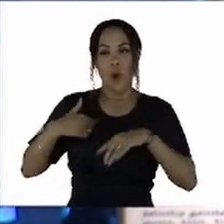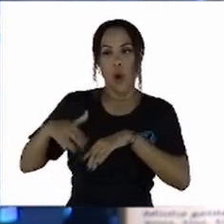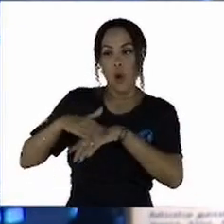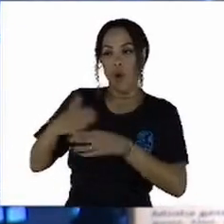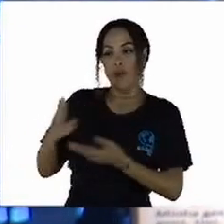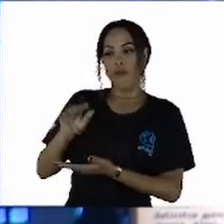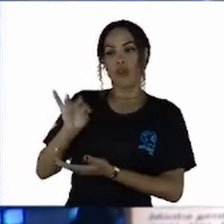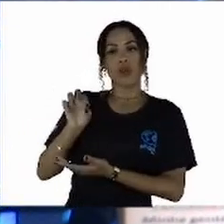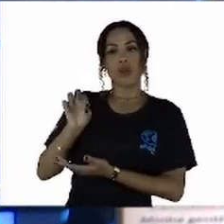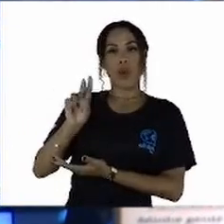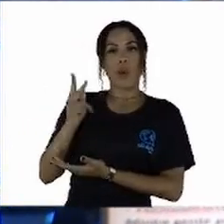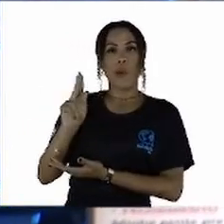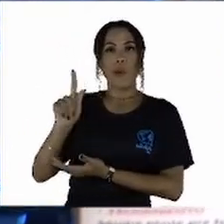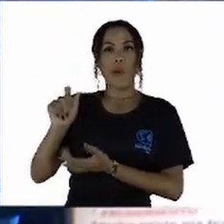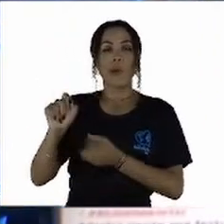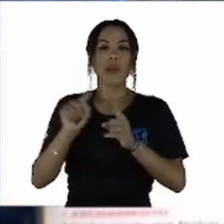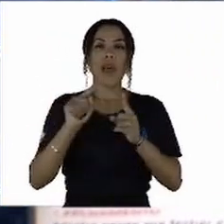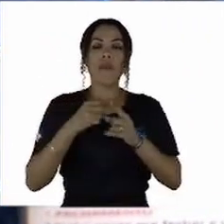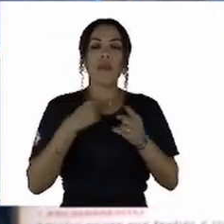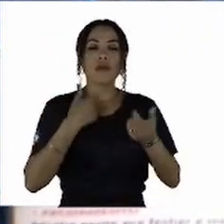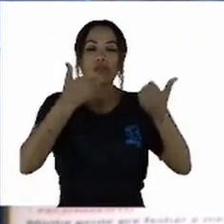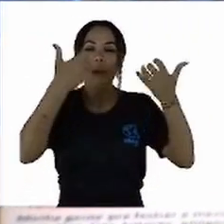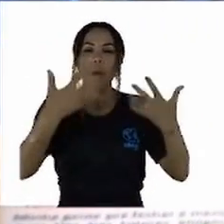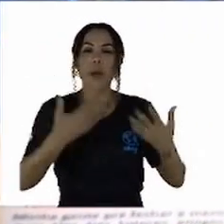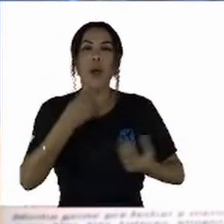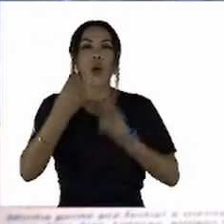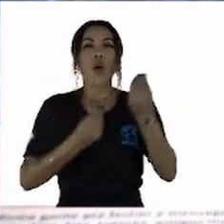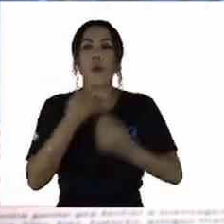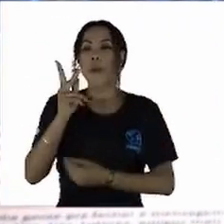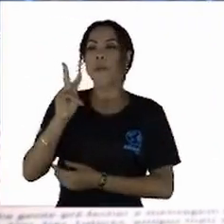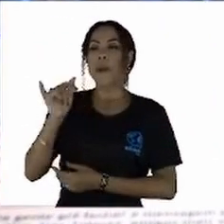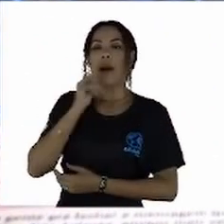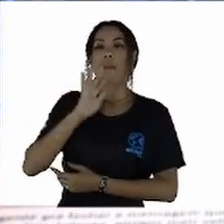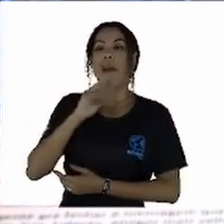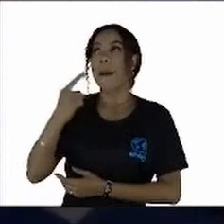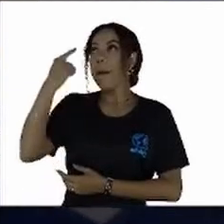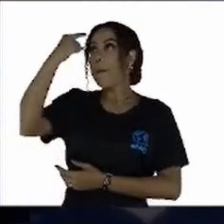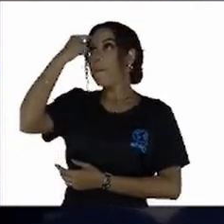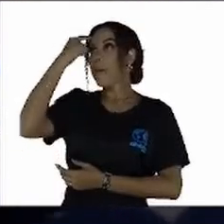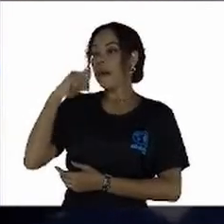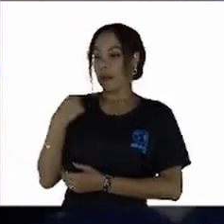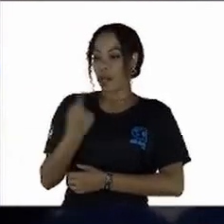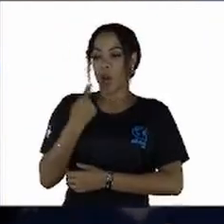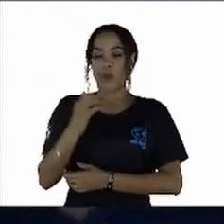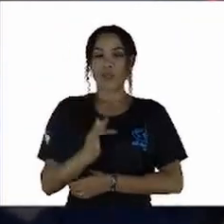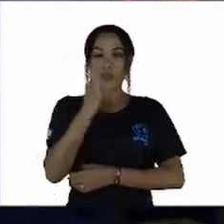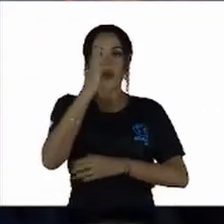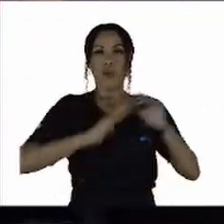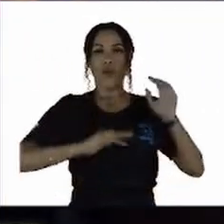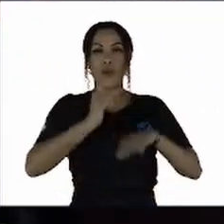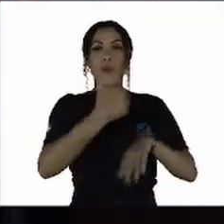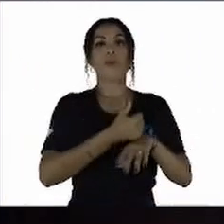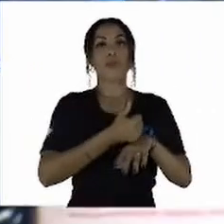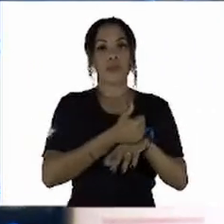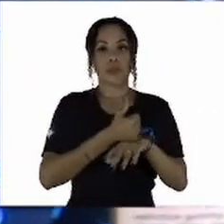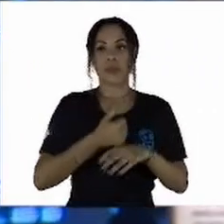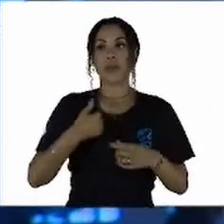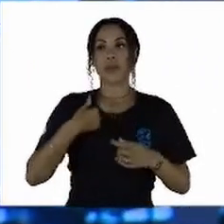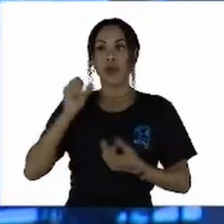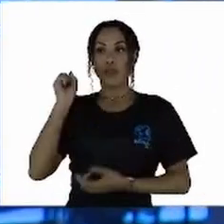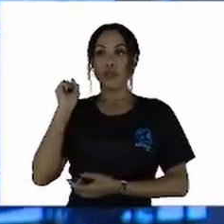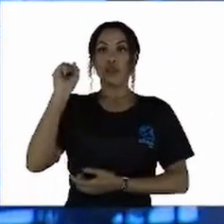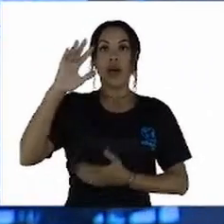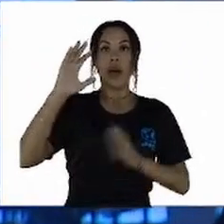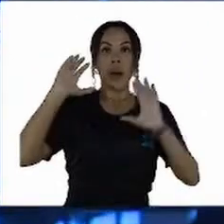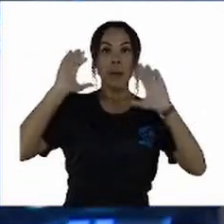Vitor Hugo, e estamos falando um pouco sobre essa visão de como é que os pais pensam na gente, na nossa carreira. Eu joguei a